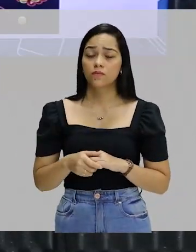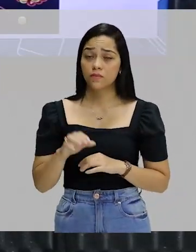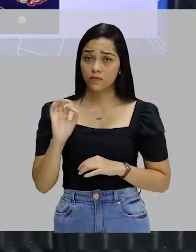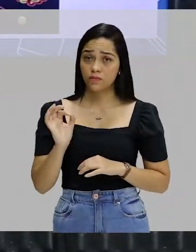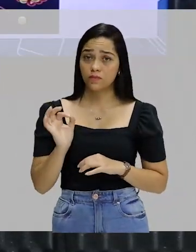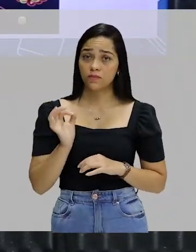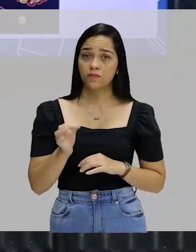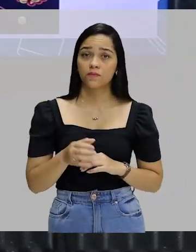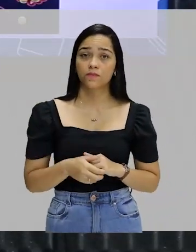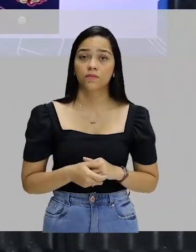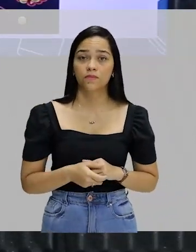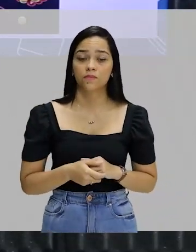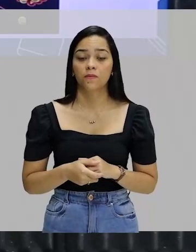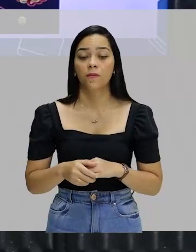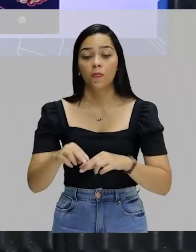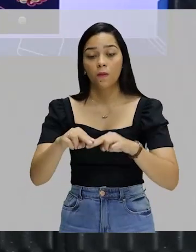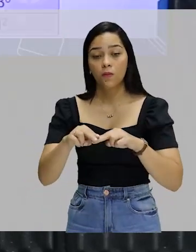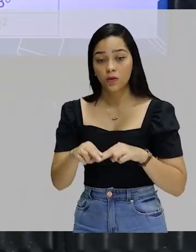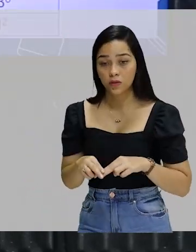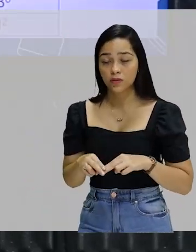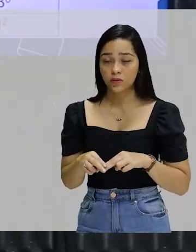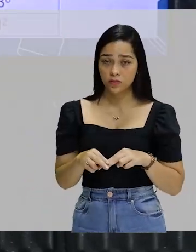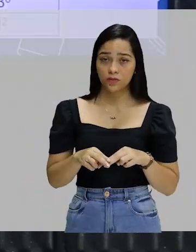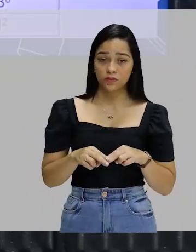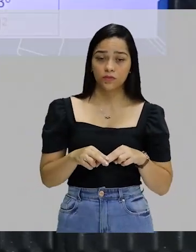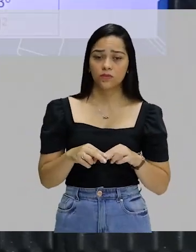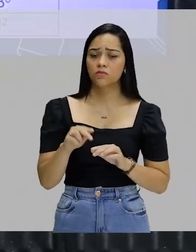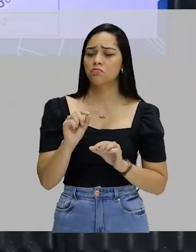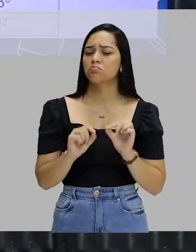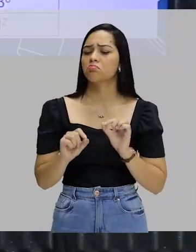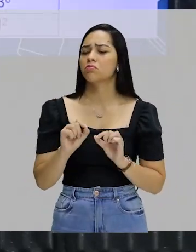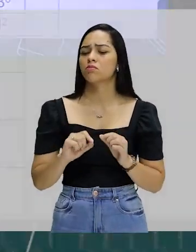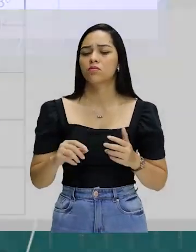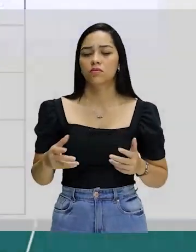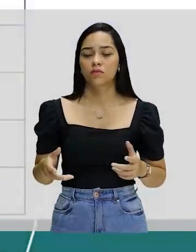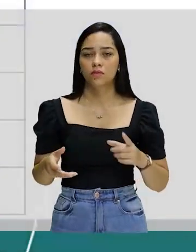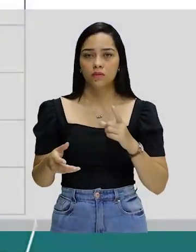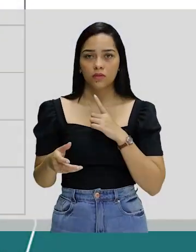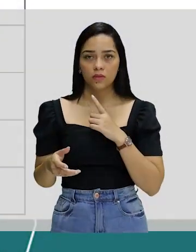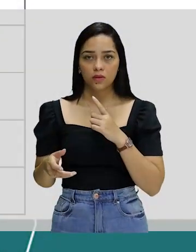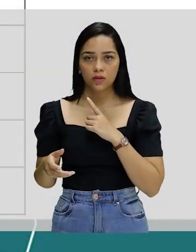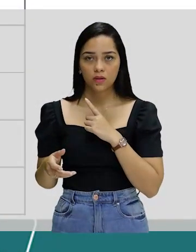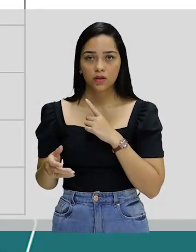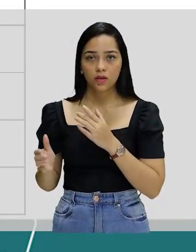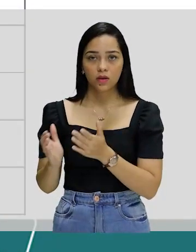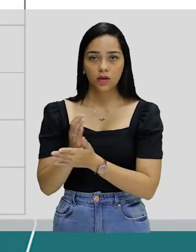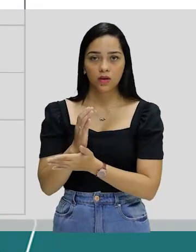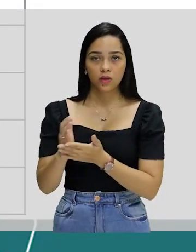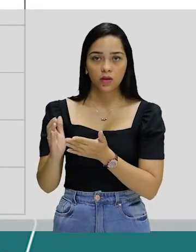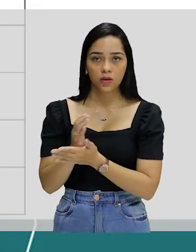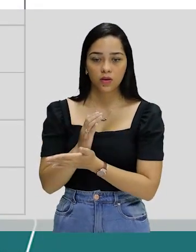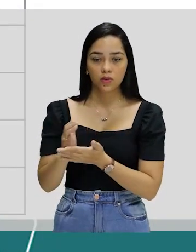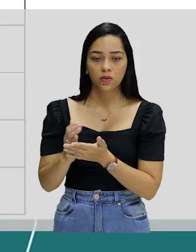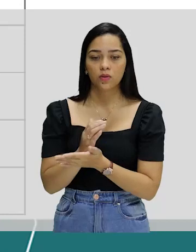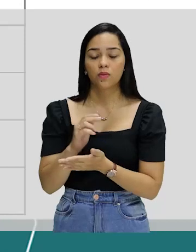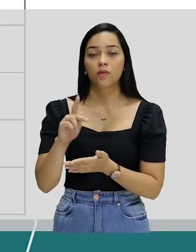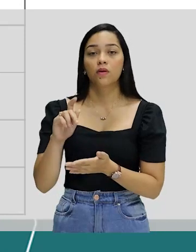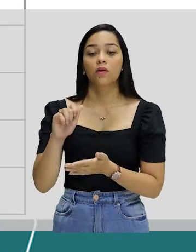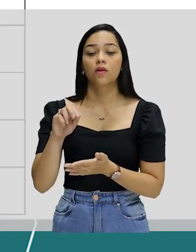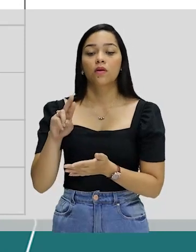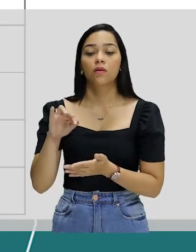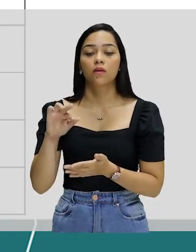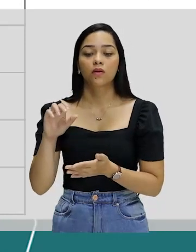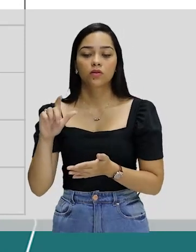bem? Para isso, turminha, olha só. Nós temos algumas partículas que